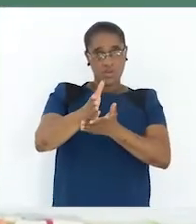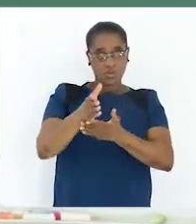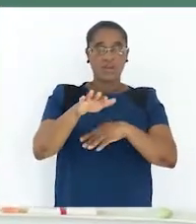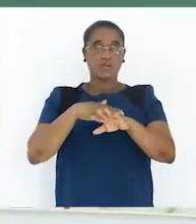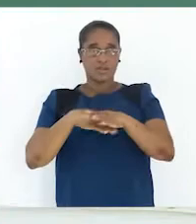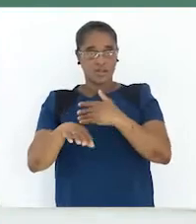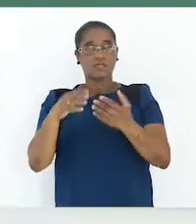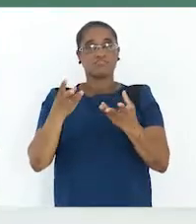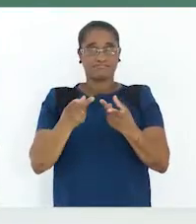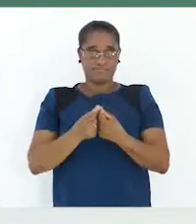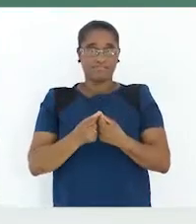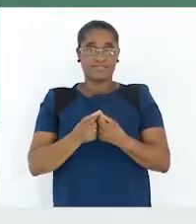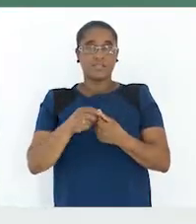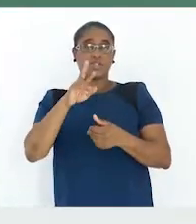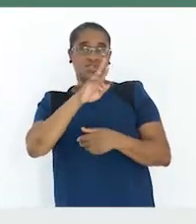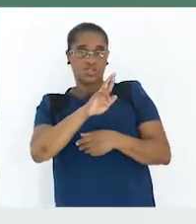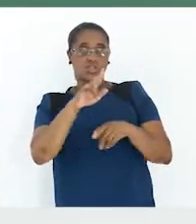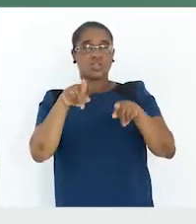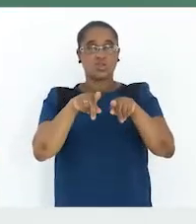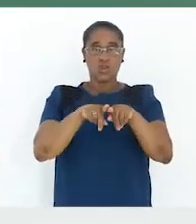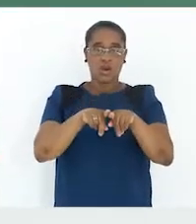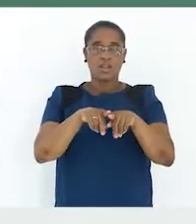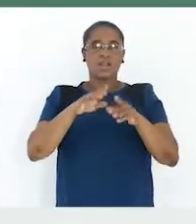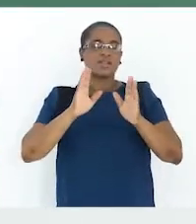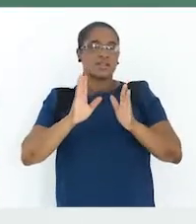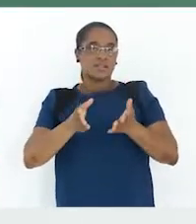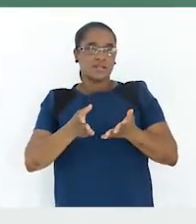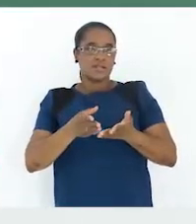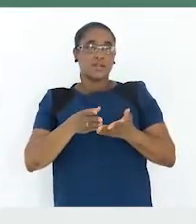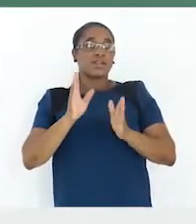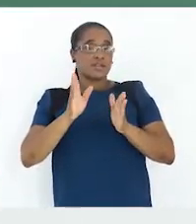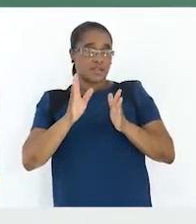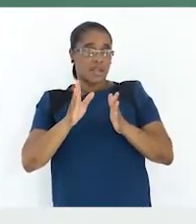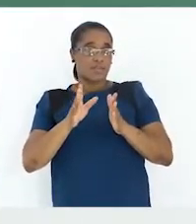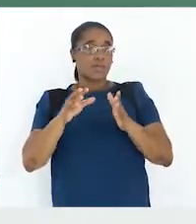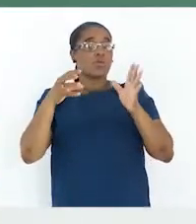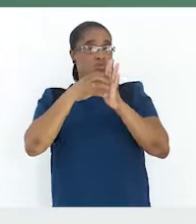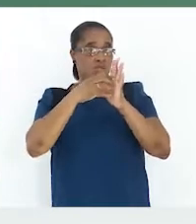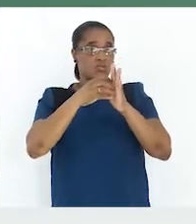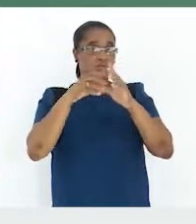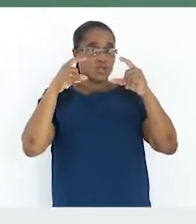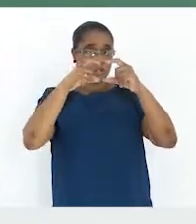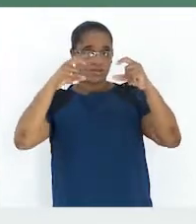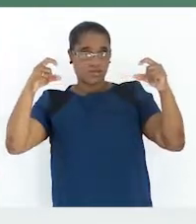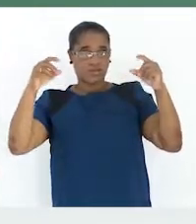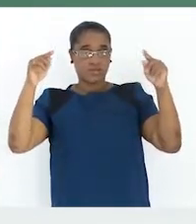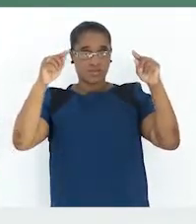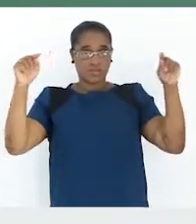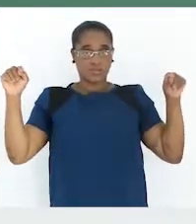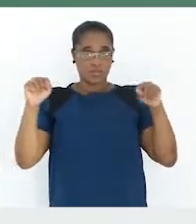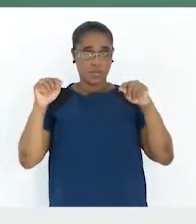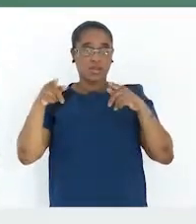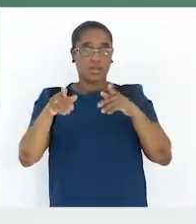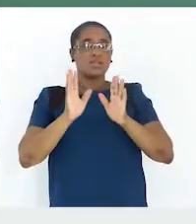resolução. X é igual, sempre pondo o símbolo de equivalência. Raiz quadrada de